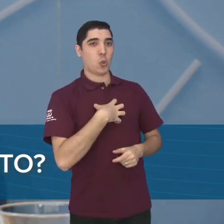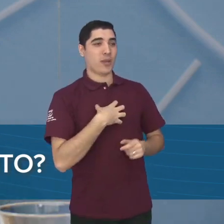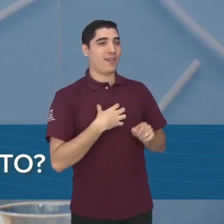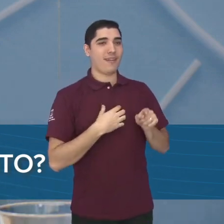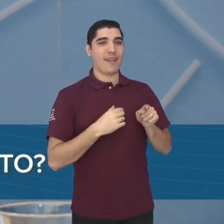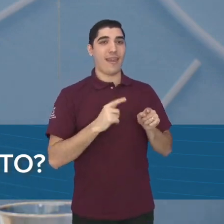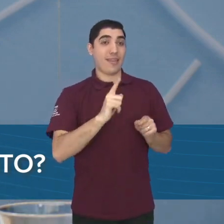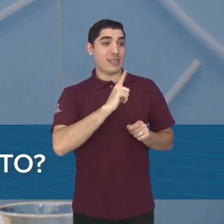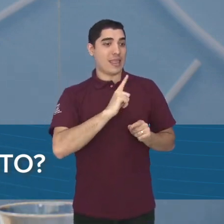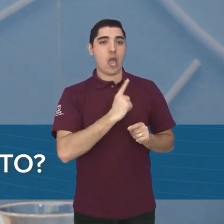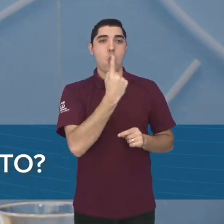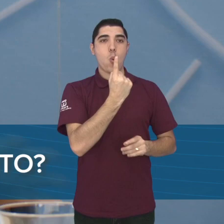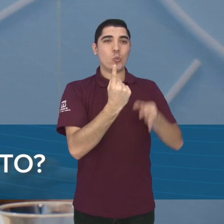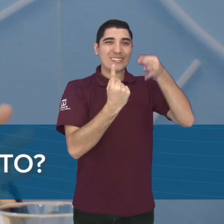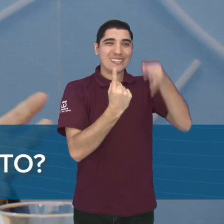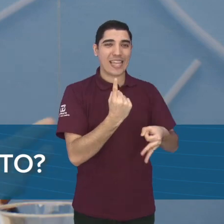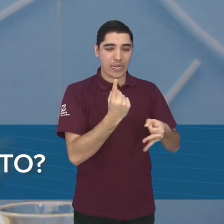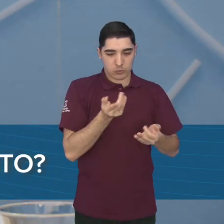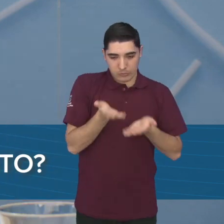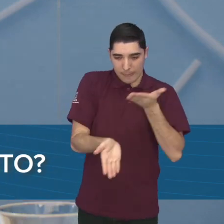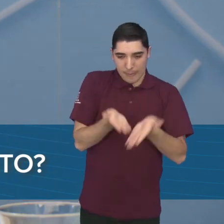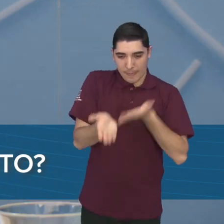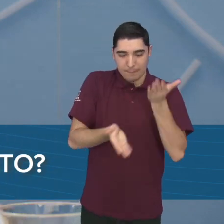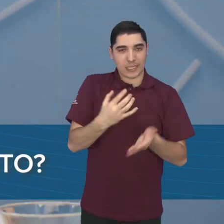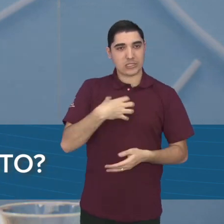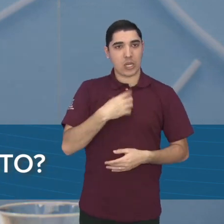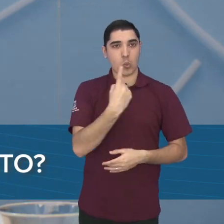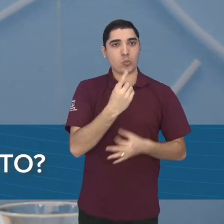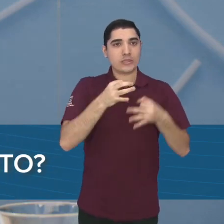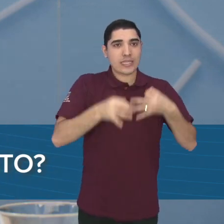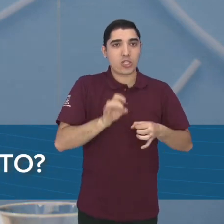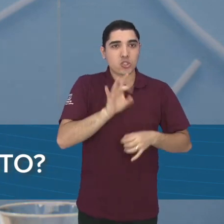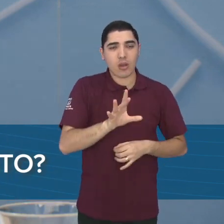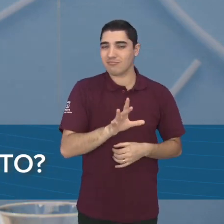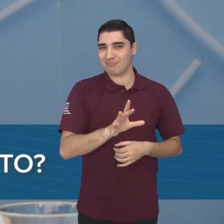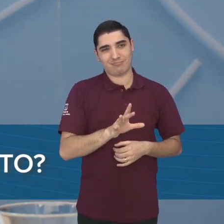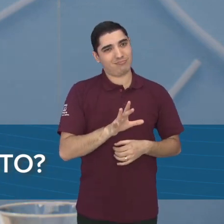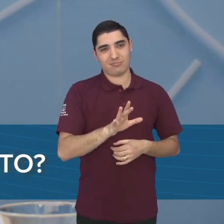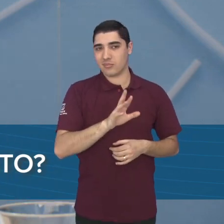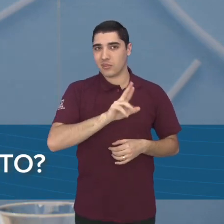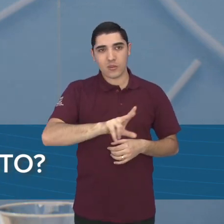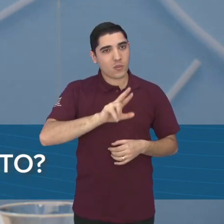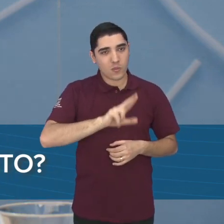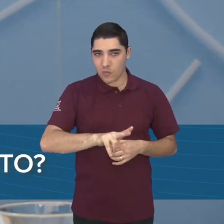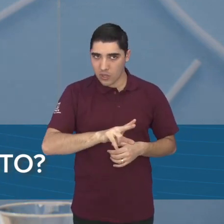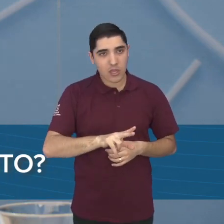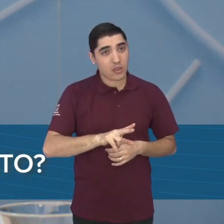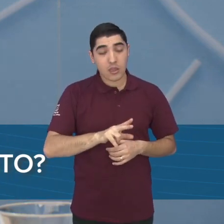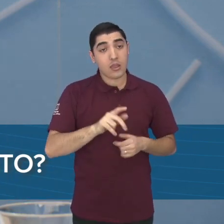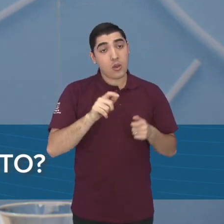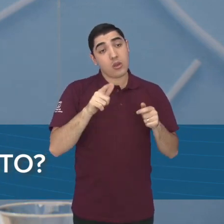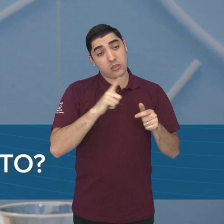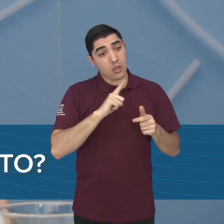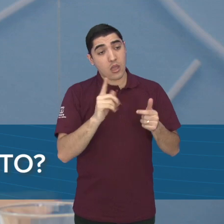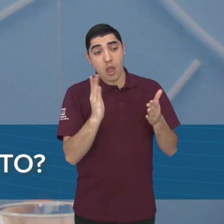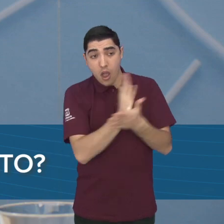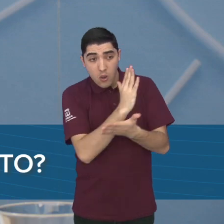Aquele adulto que tem um ideal de tudo, né? Um adulto que não consegue falar sobre pontos que causam algum